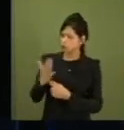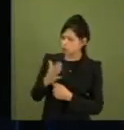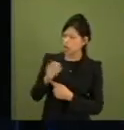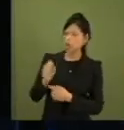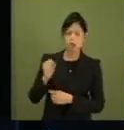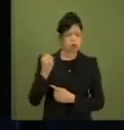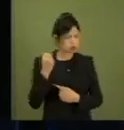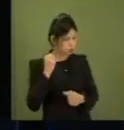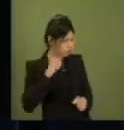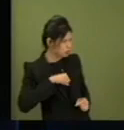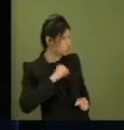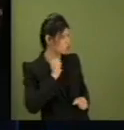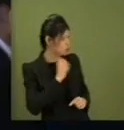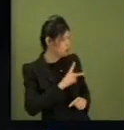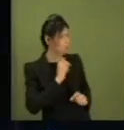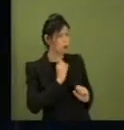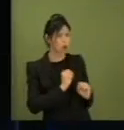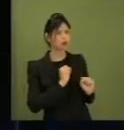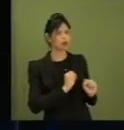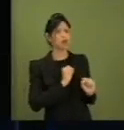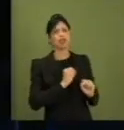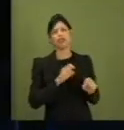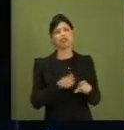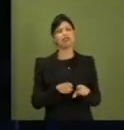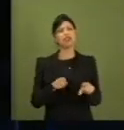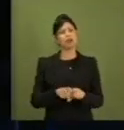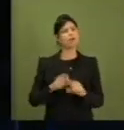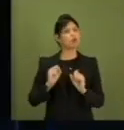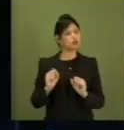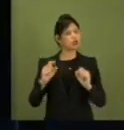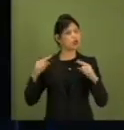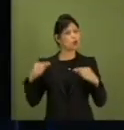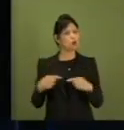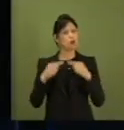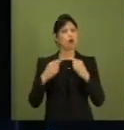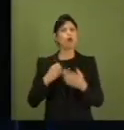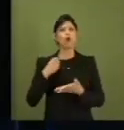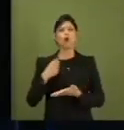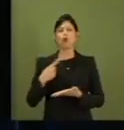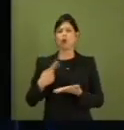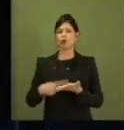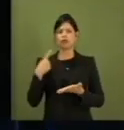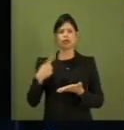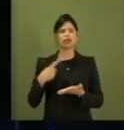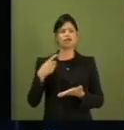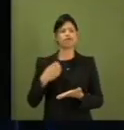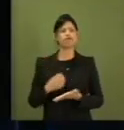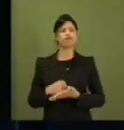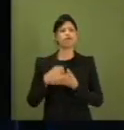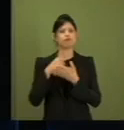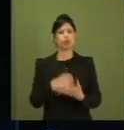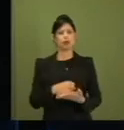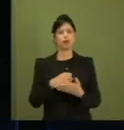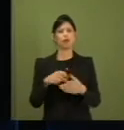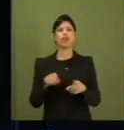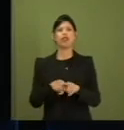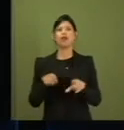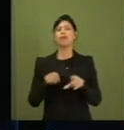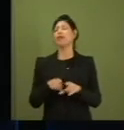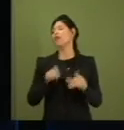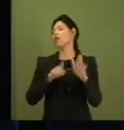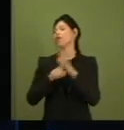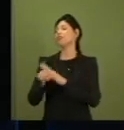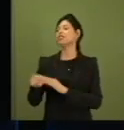direto assim, eu gosto disso. Olha, se tu ligar lá para o Congresso para pedir como é que está e tu gostaria de ver votado